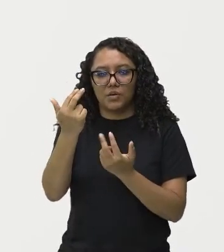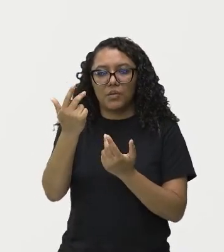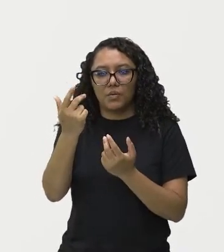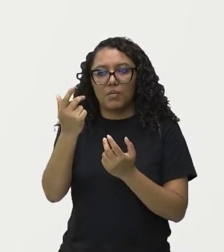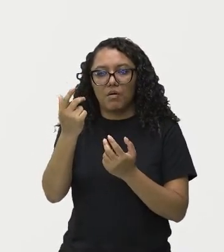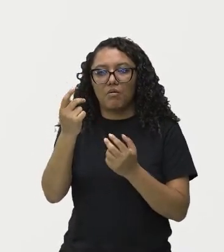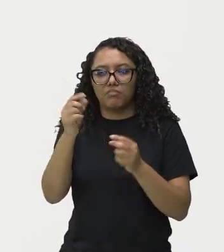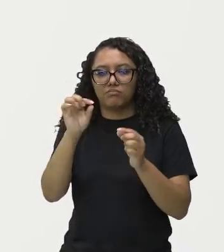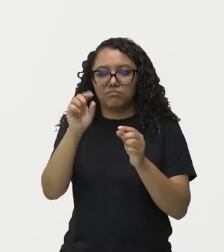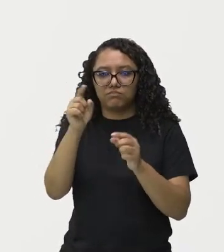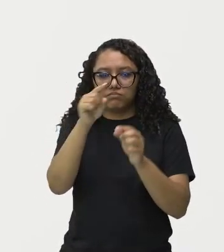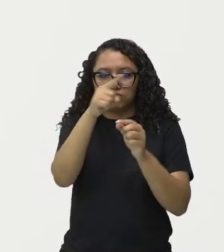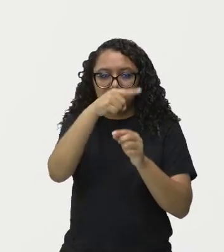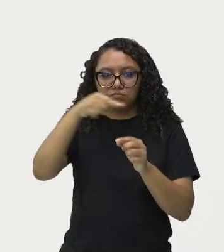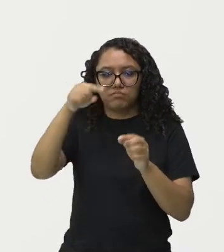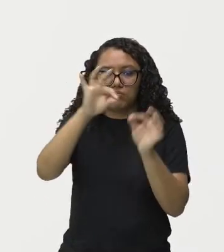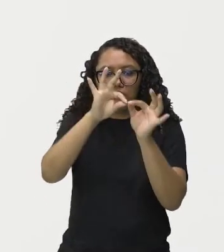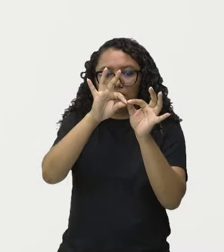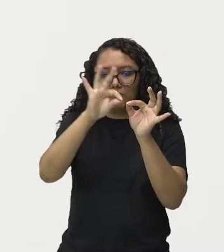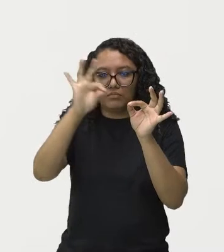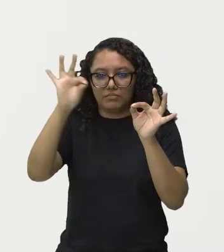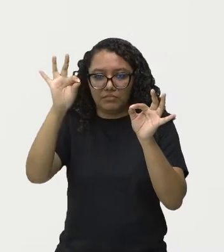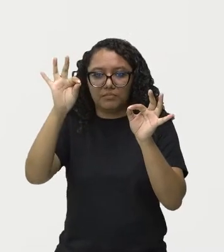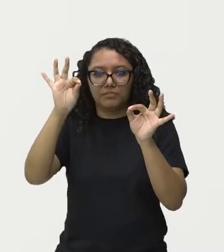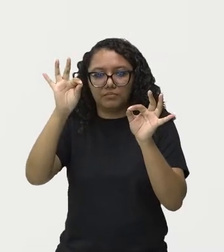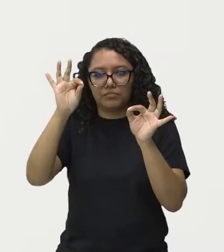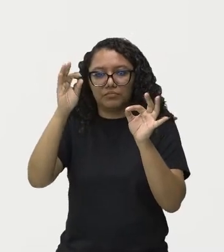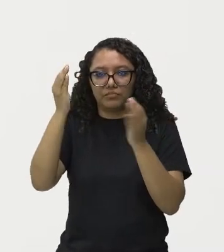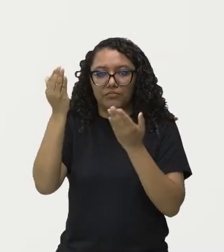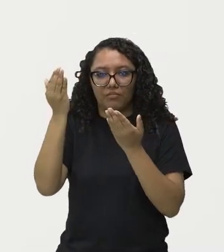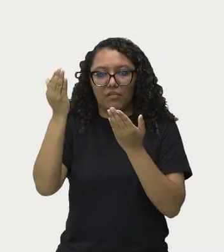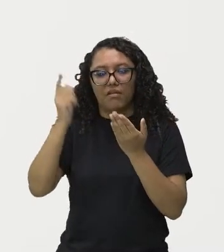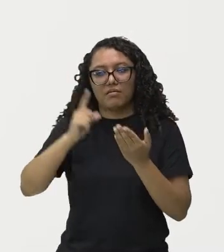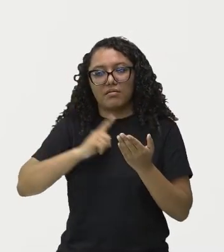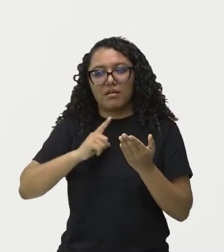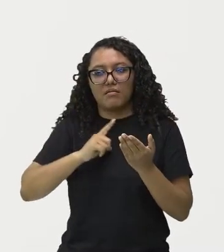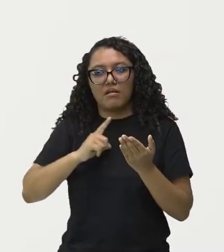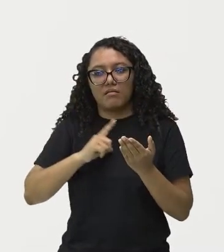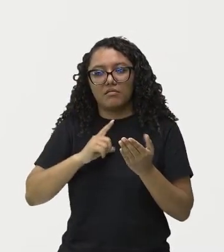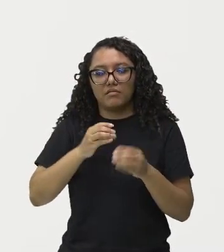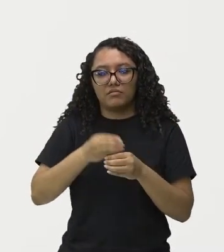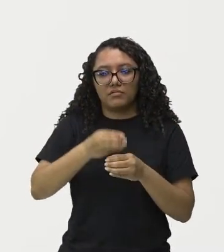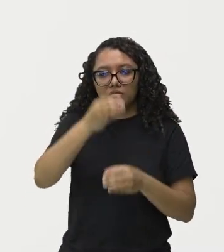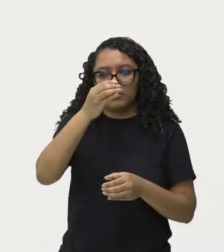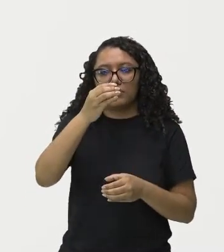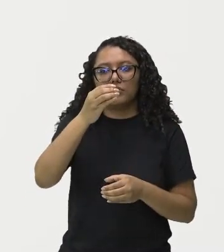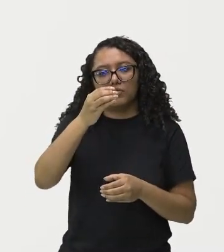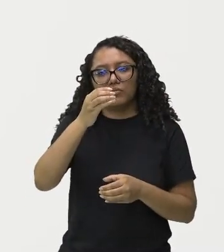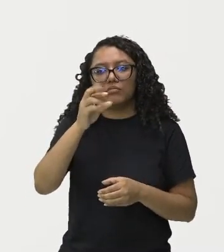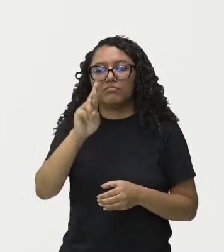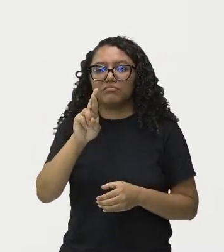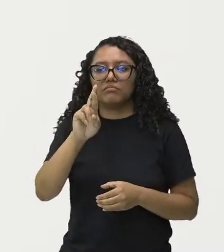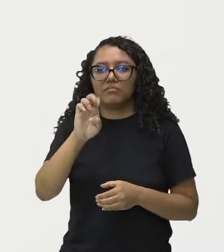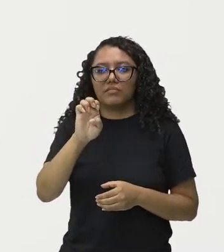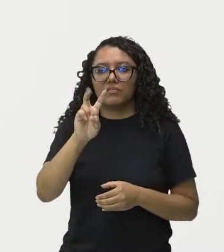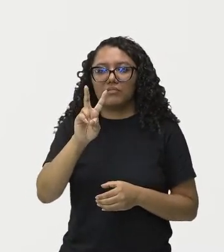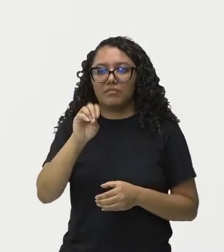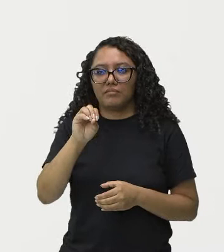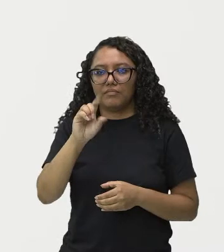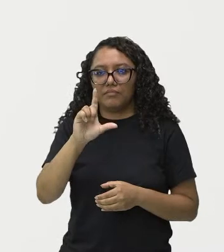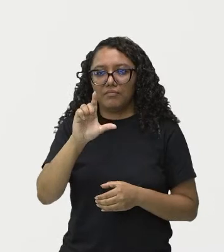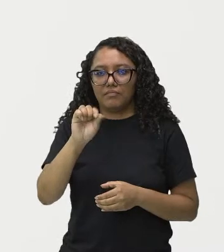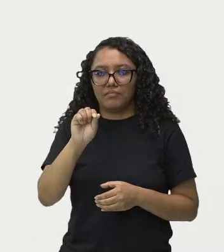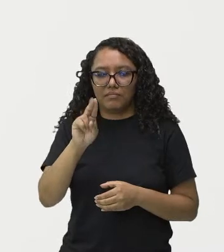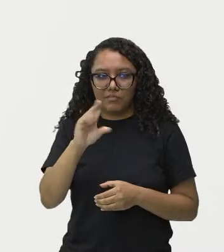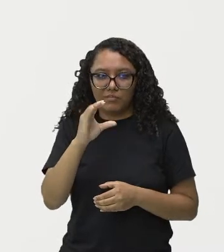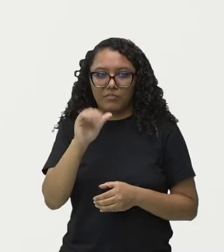do cilindro, nós temos, né, um cilindro equilátero ou cilindro de revolução. Isso